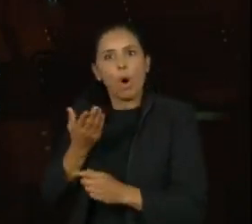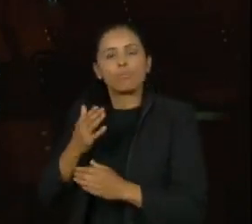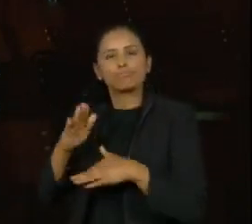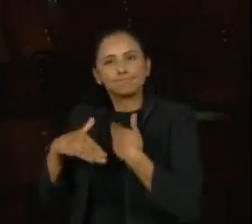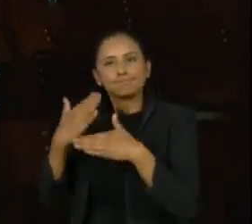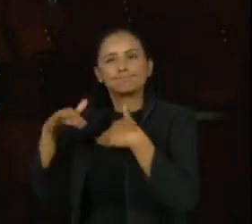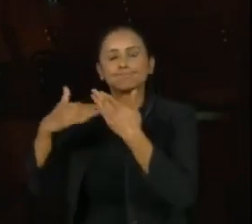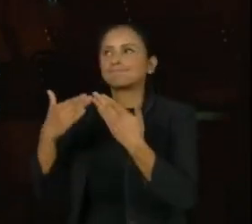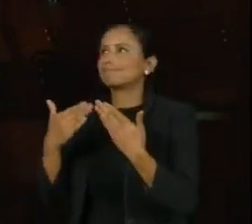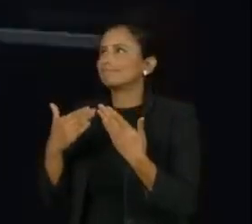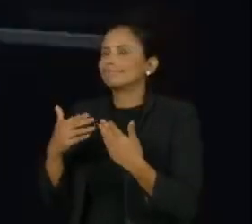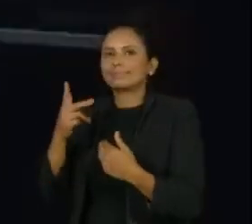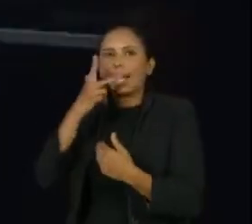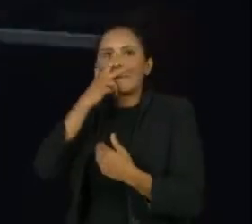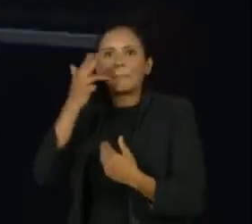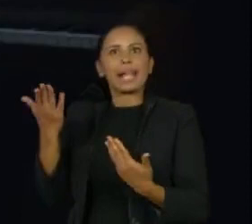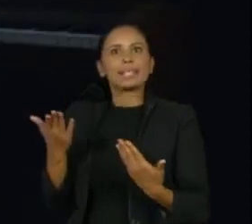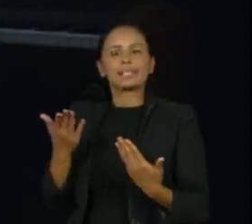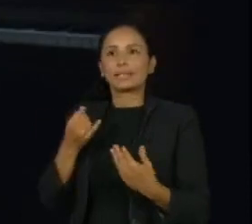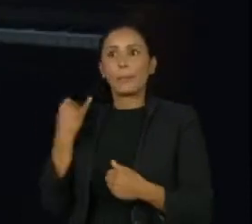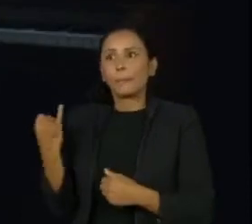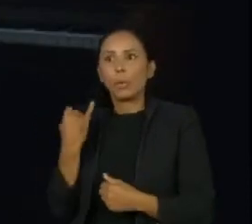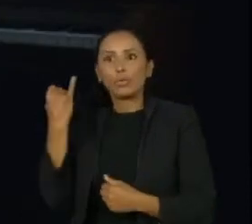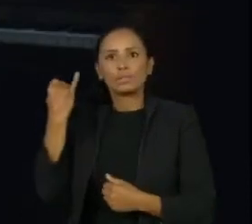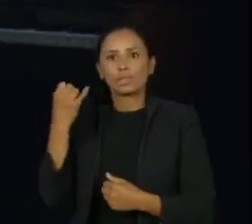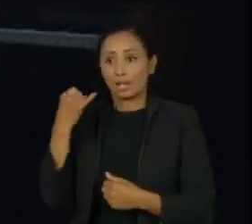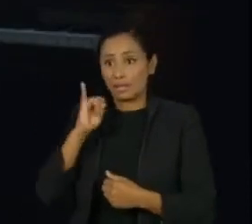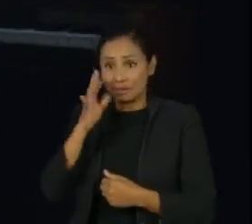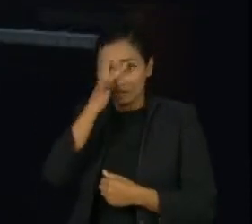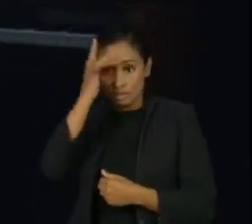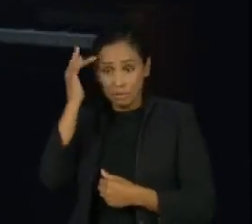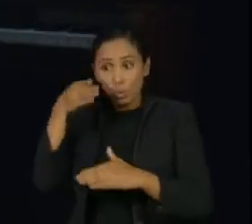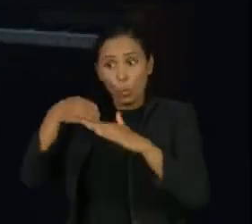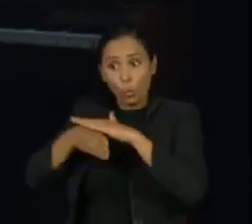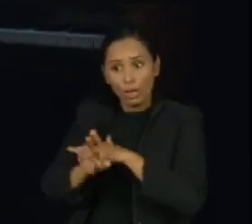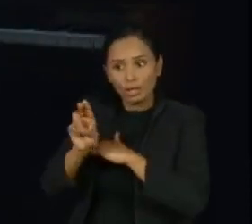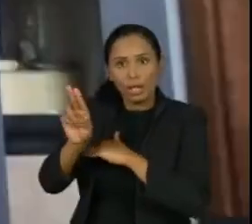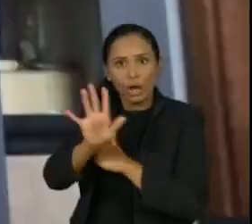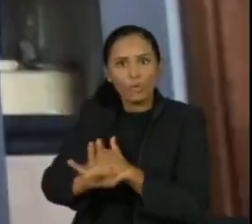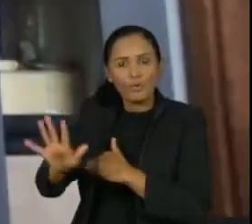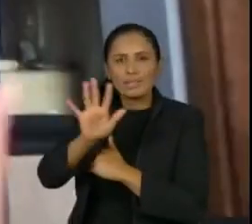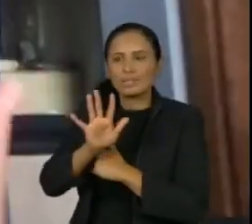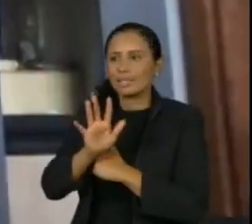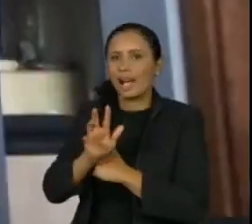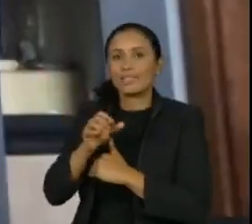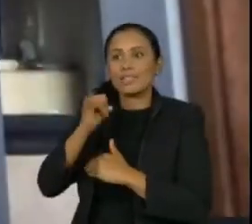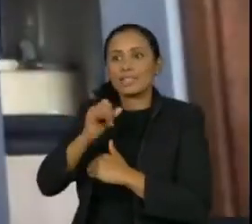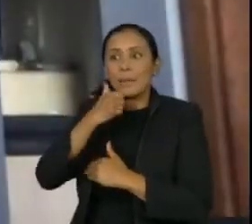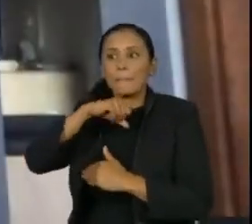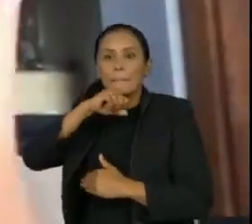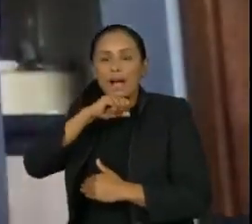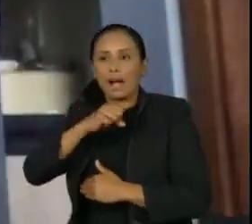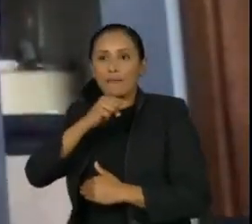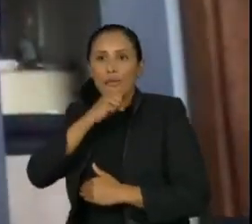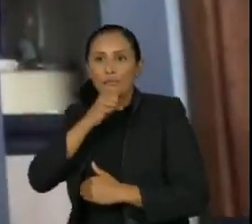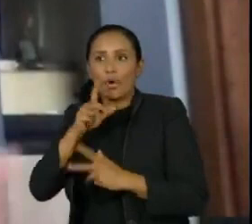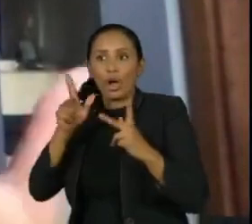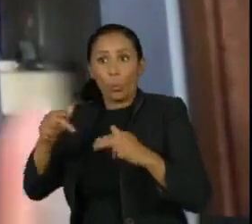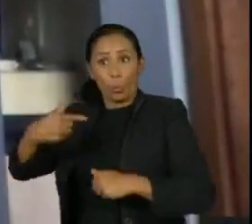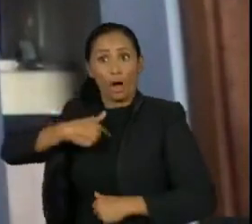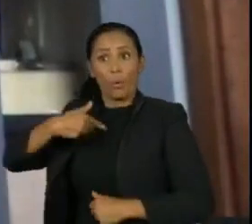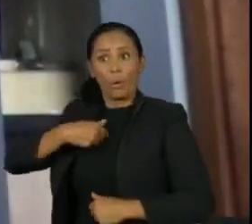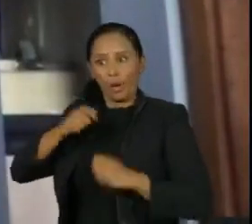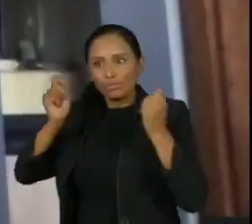Não começa, digamos assim, na universidade, começa realmente em casa, com minha mãe e minha avó insistindo para que